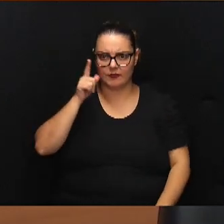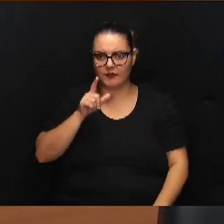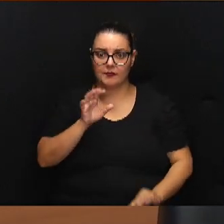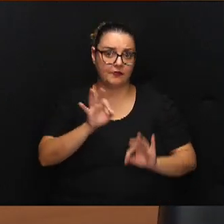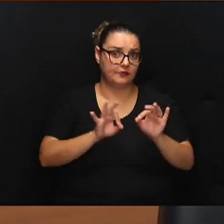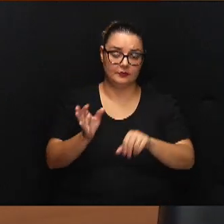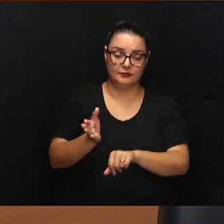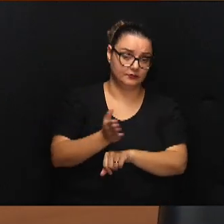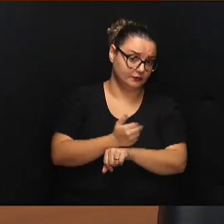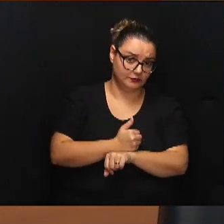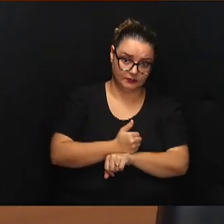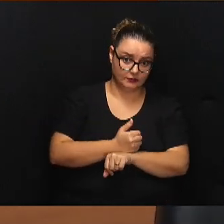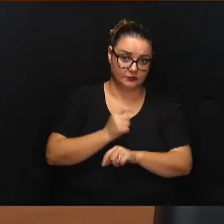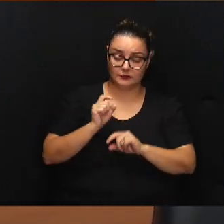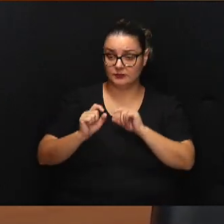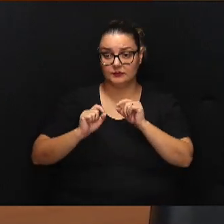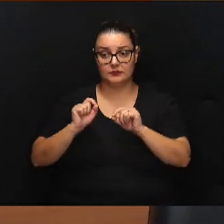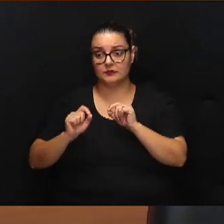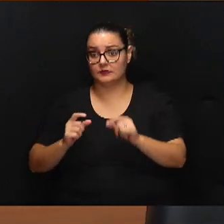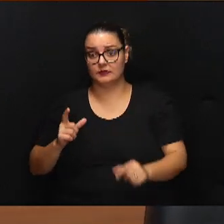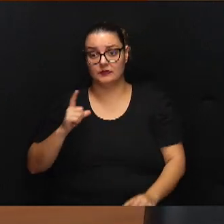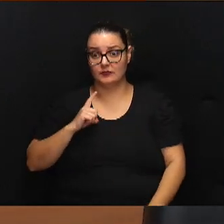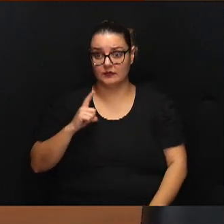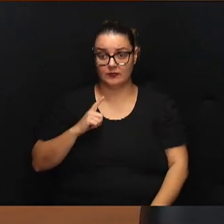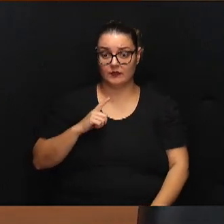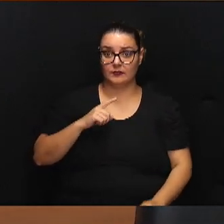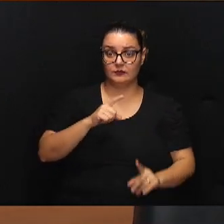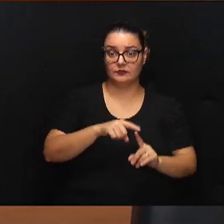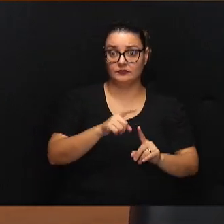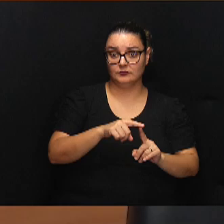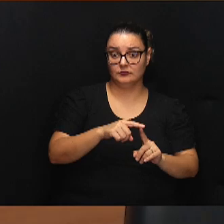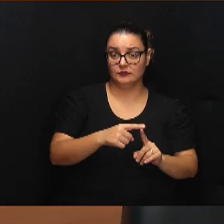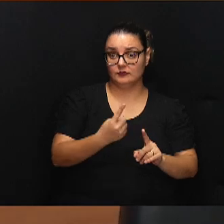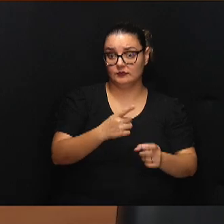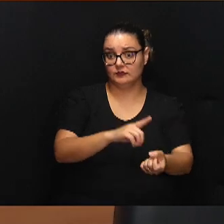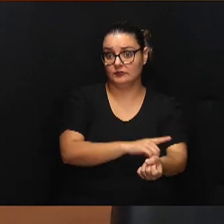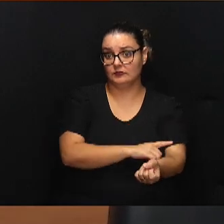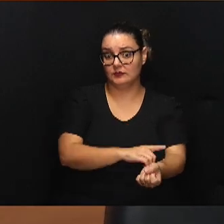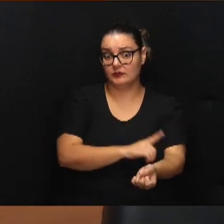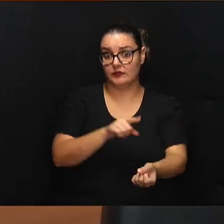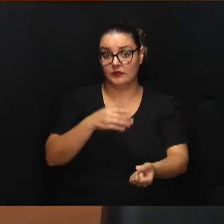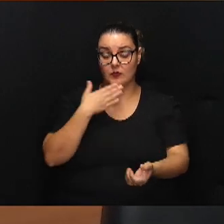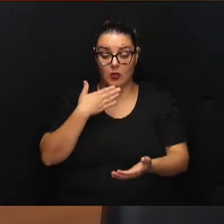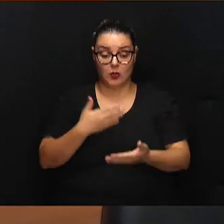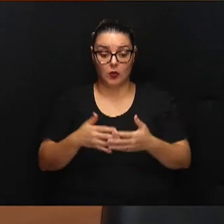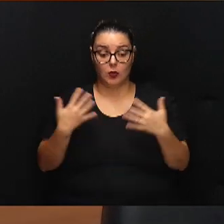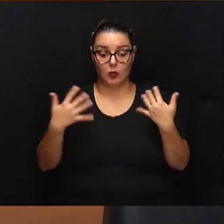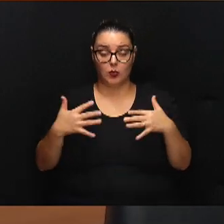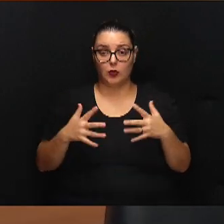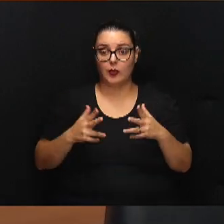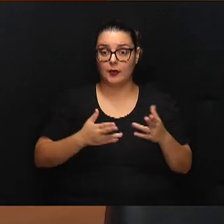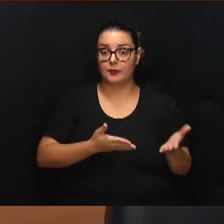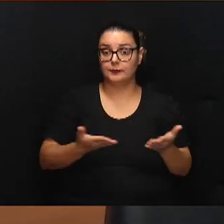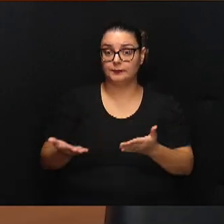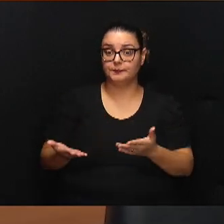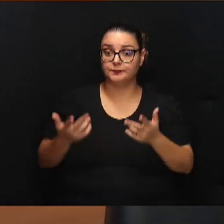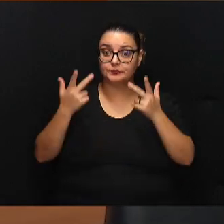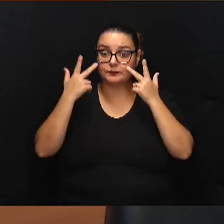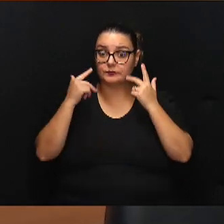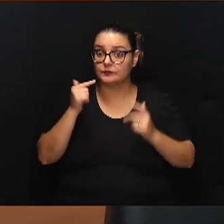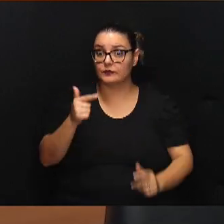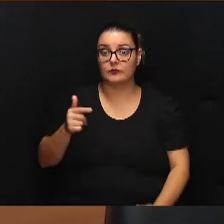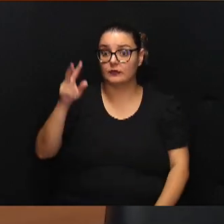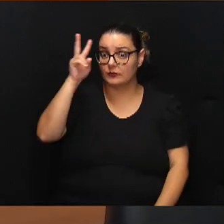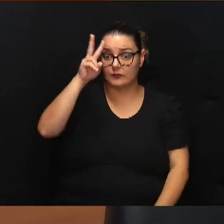antecipar quem é que vai ter o diabetes tipo 1. É uma surpresa, como já foi apresentado. Normalmente não tem uma